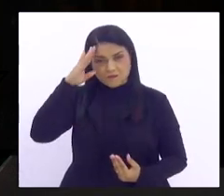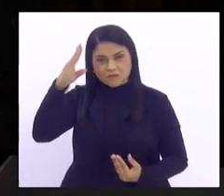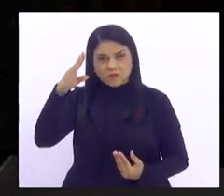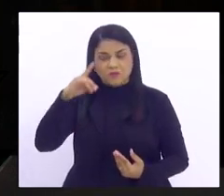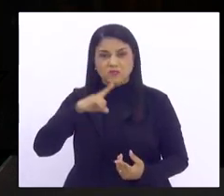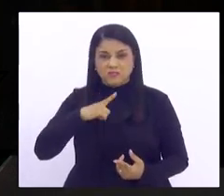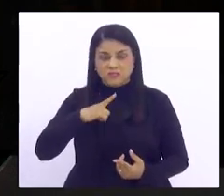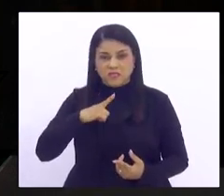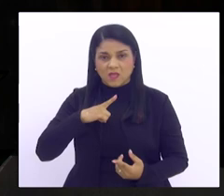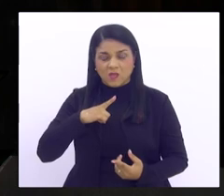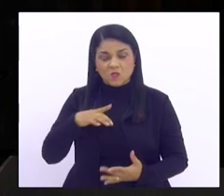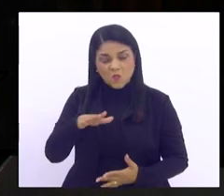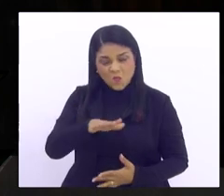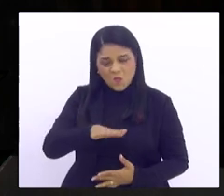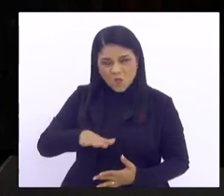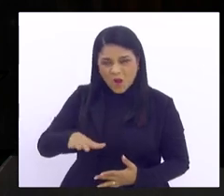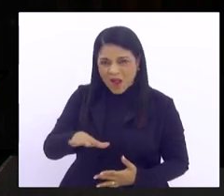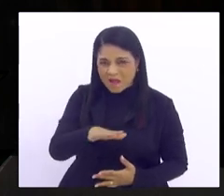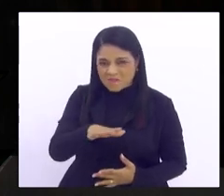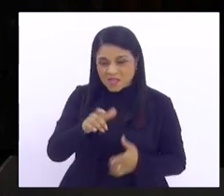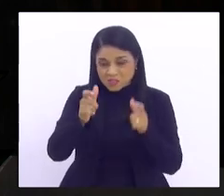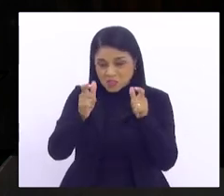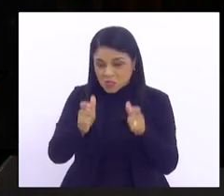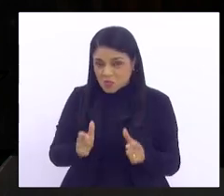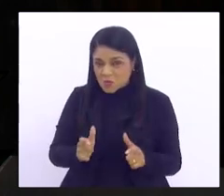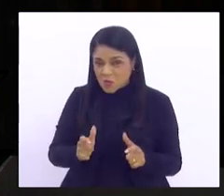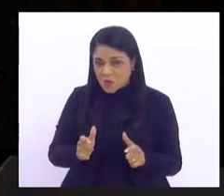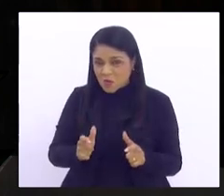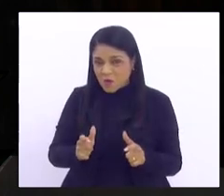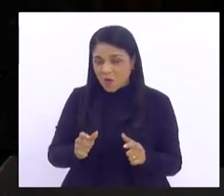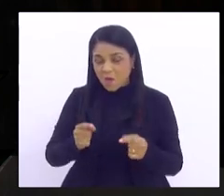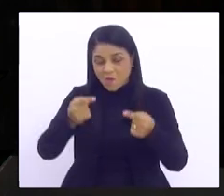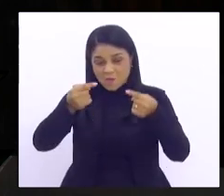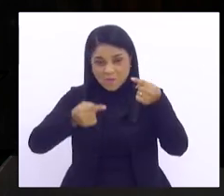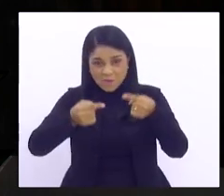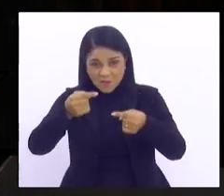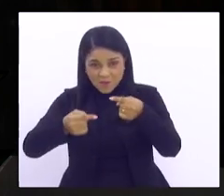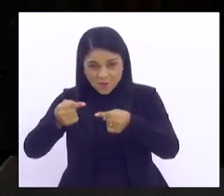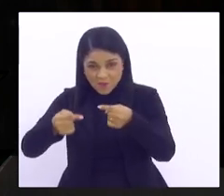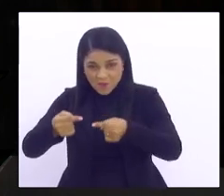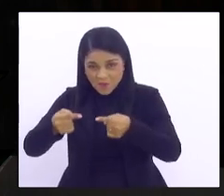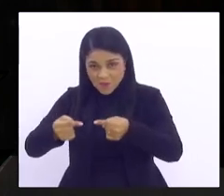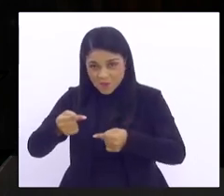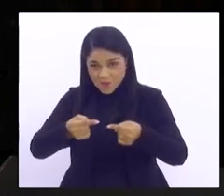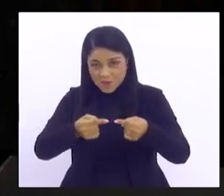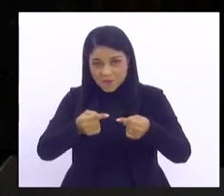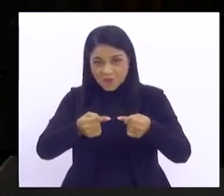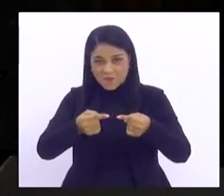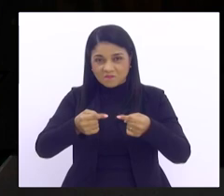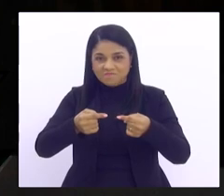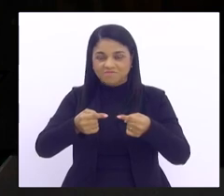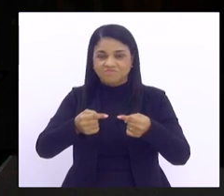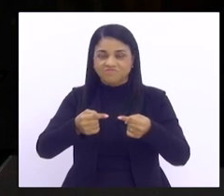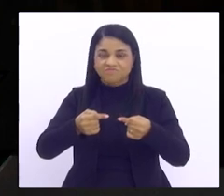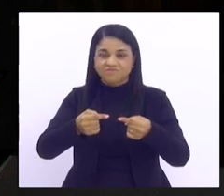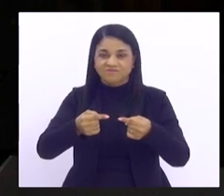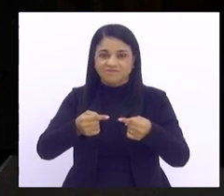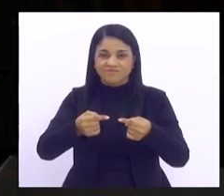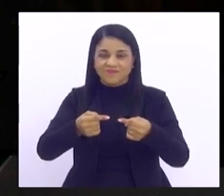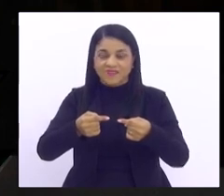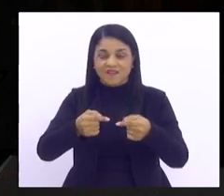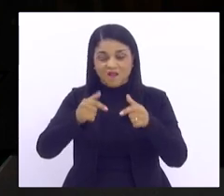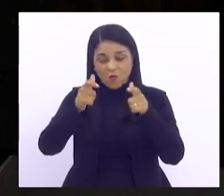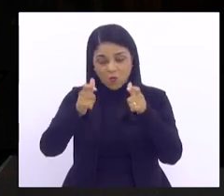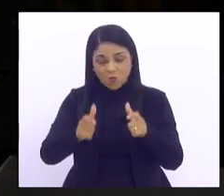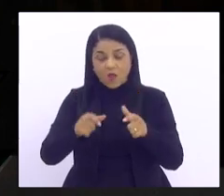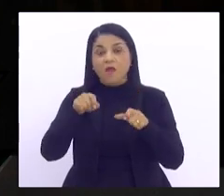um ambiente propício, o local para que esse assunto esteja sendo discutido, sem dúvida alguma, esse lugar